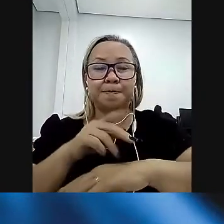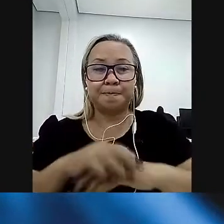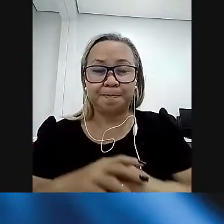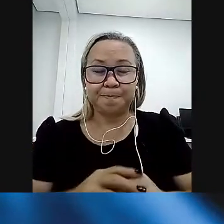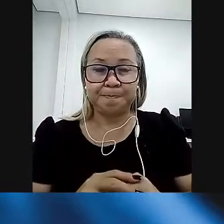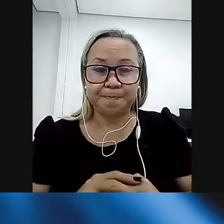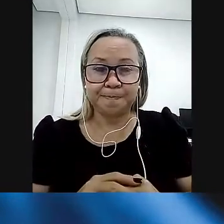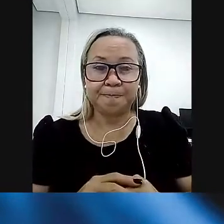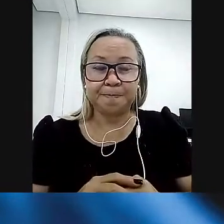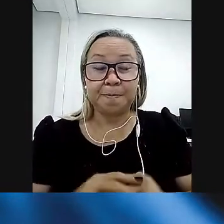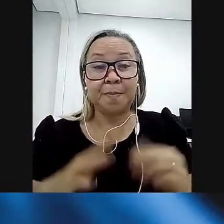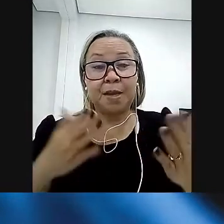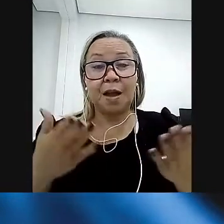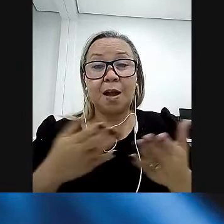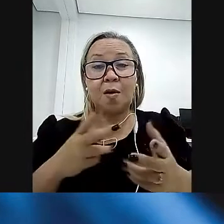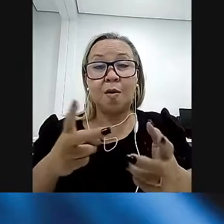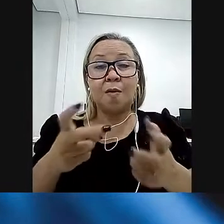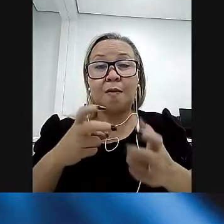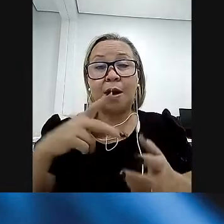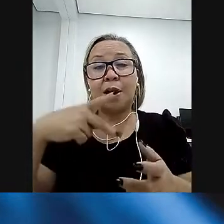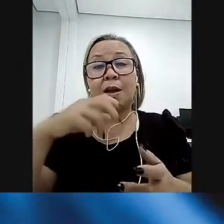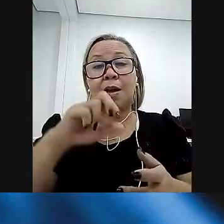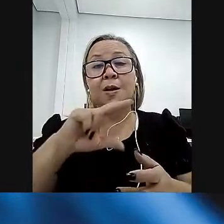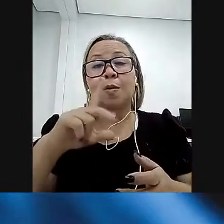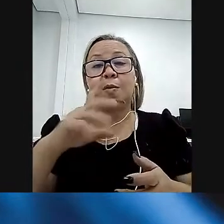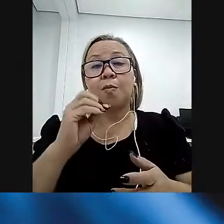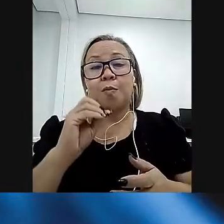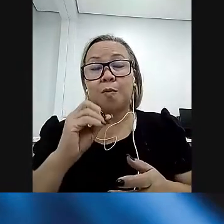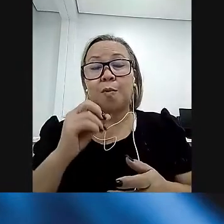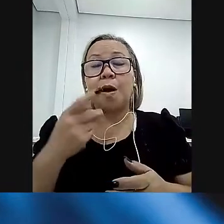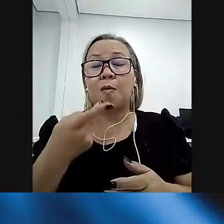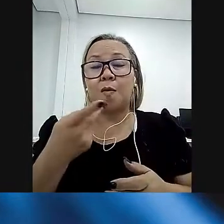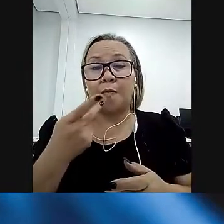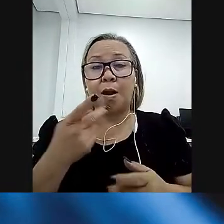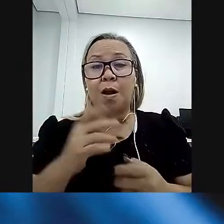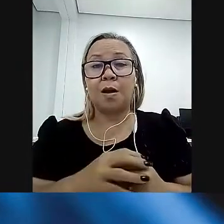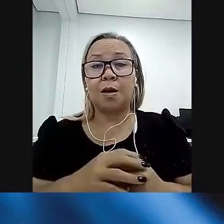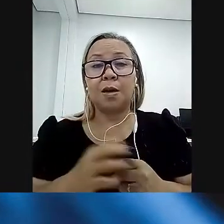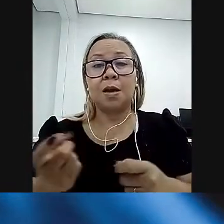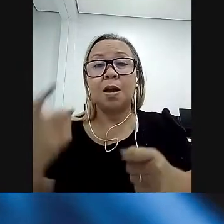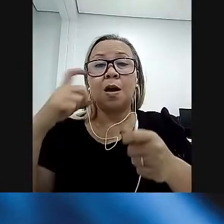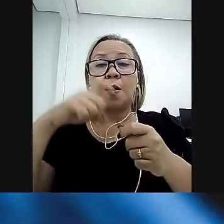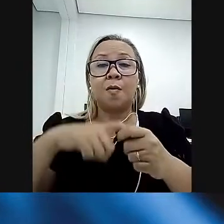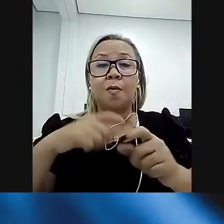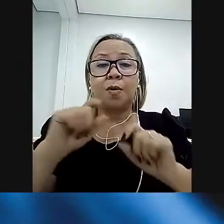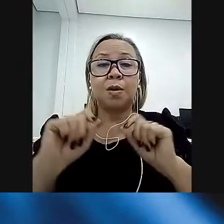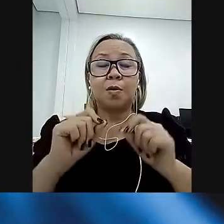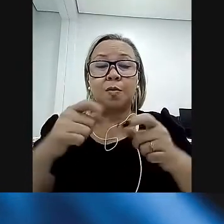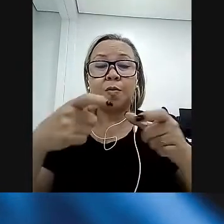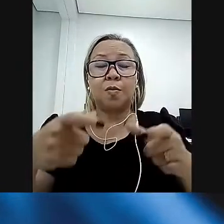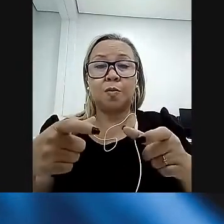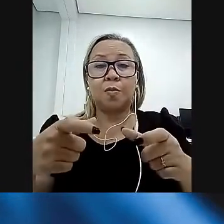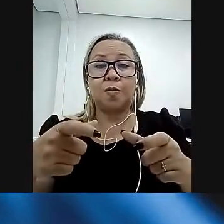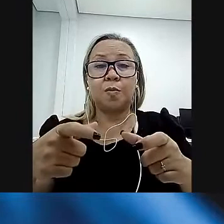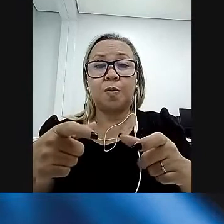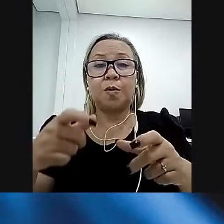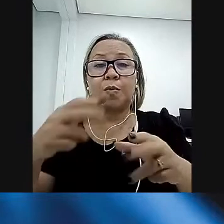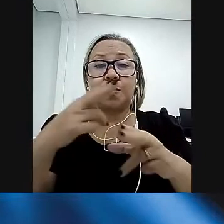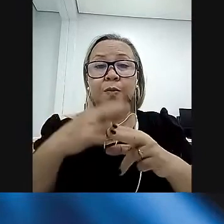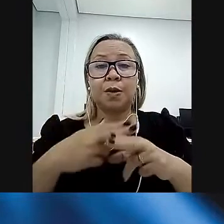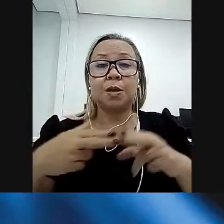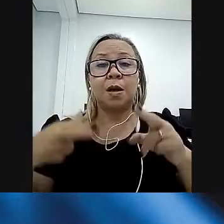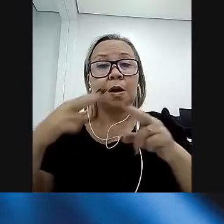E agora vem o Paulo Brusque. Ok. Voltamos para o campus da Universidade de